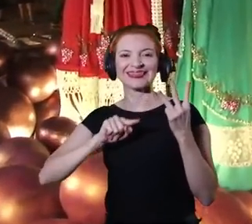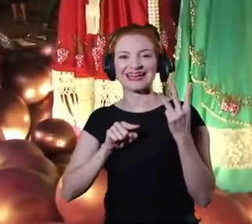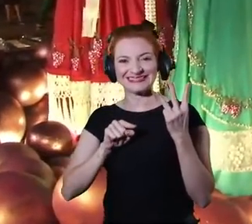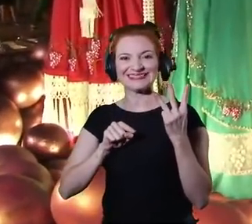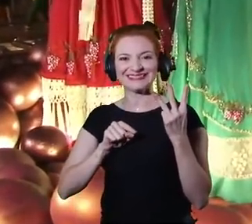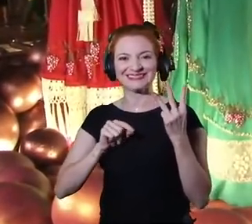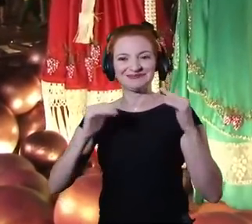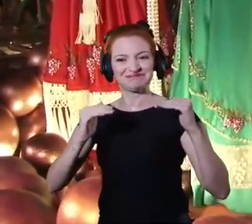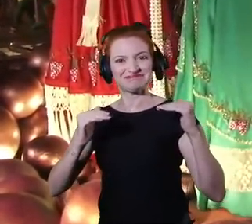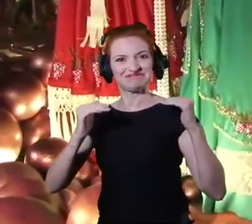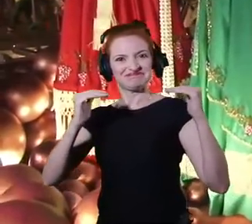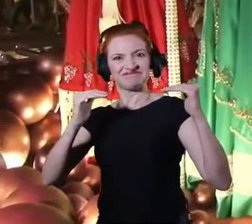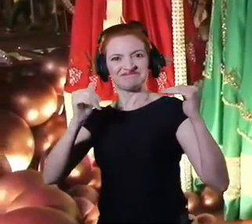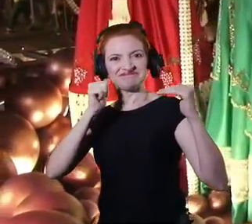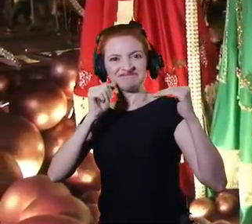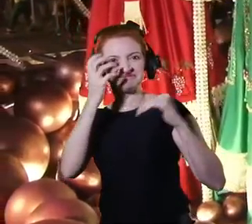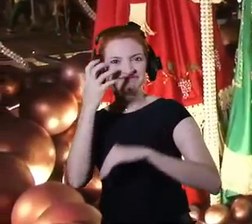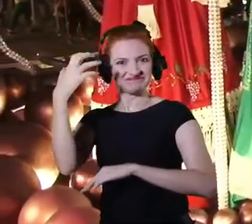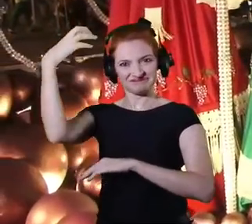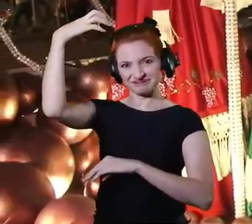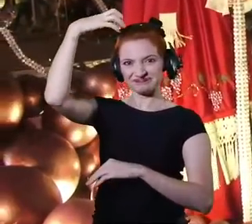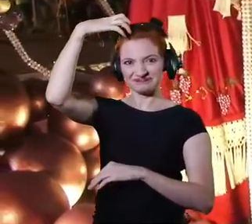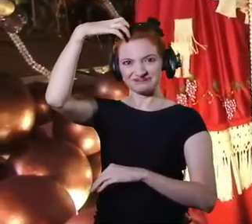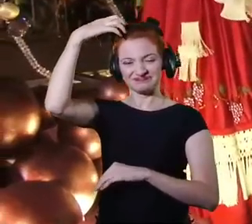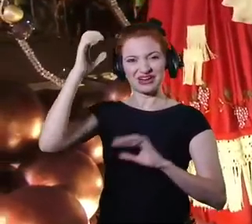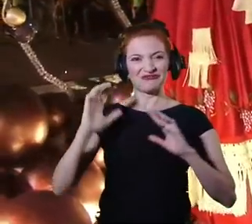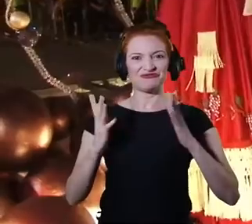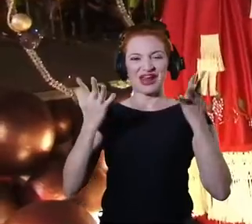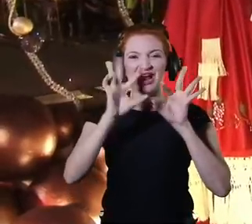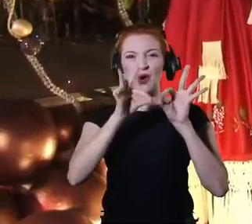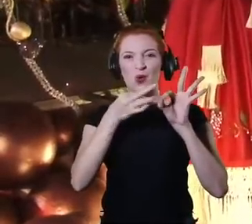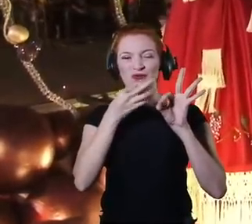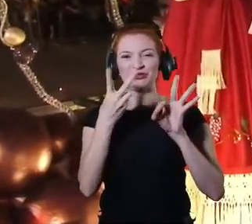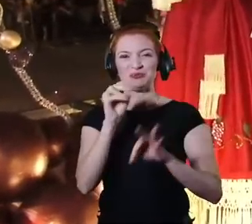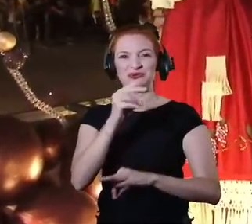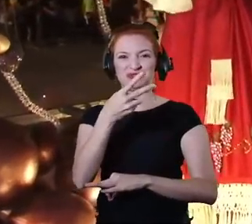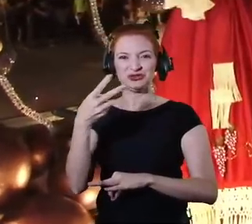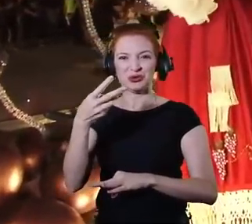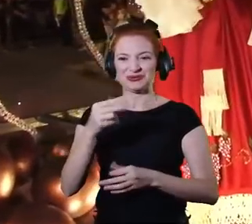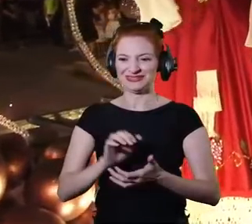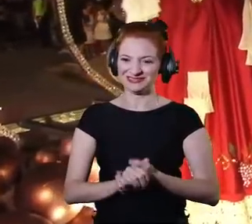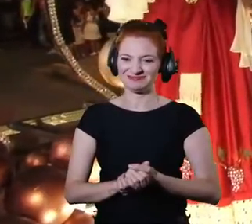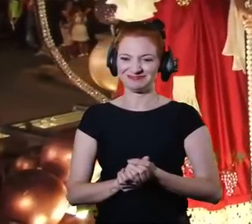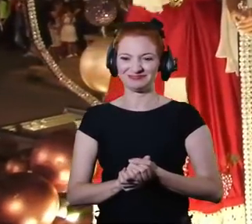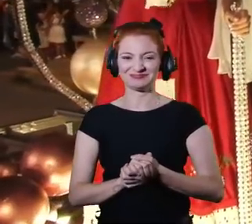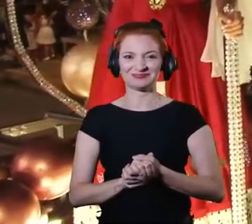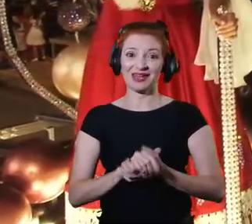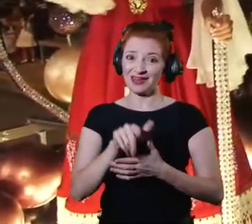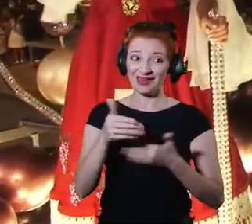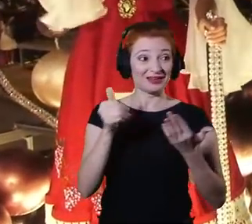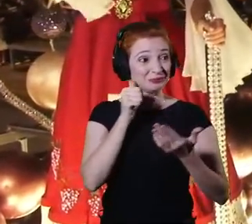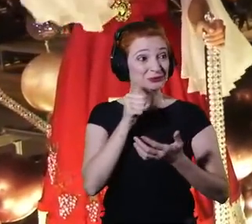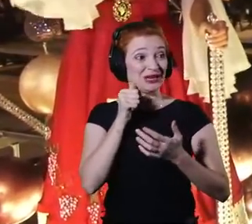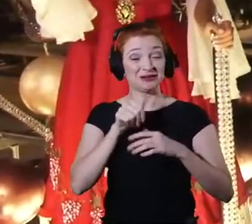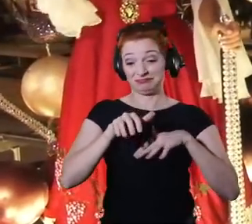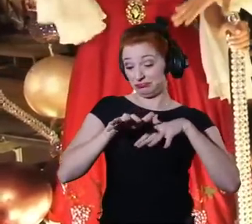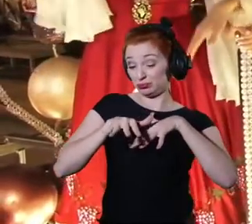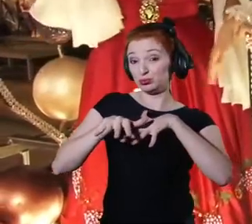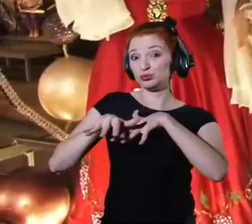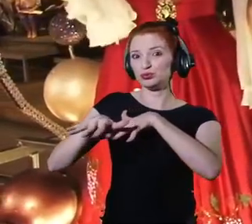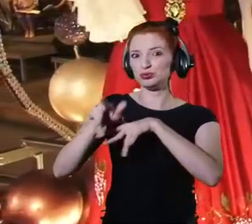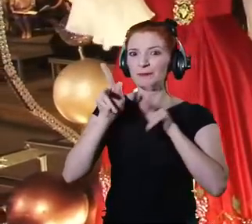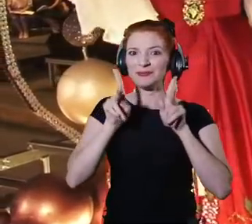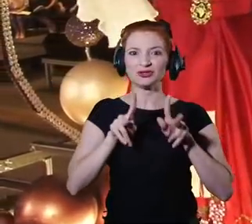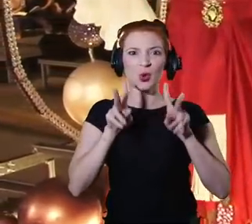as soberanas da Festa Nacional da Uva 2022, Luciana e Modena. Conforme elas vão passando aqui pela Sinimbu, o pessoal